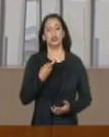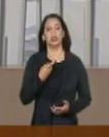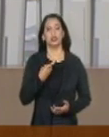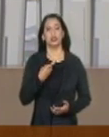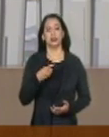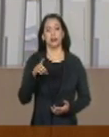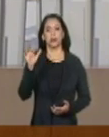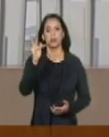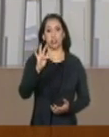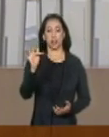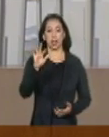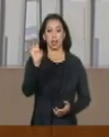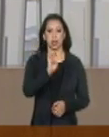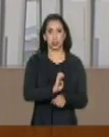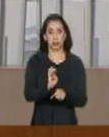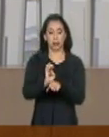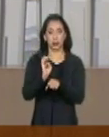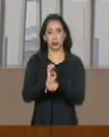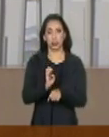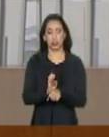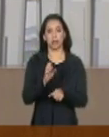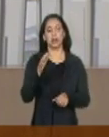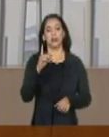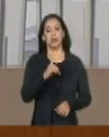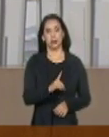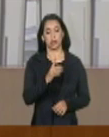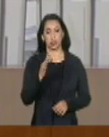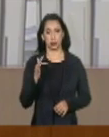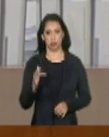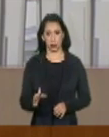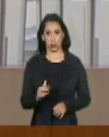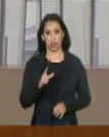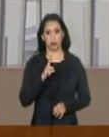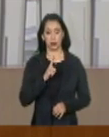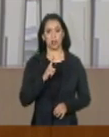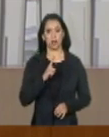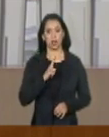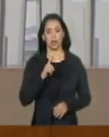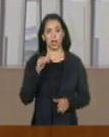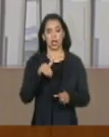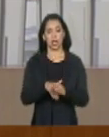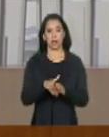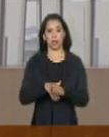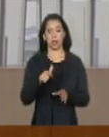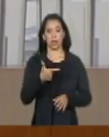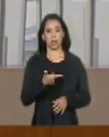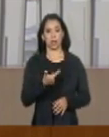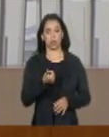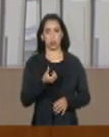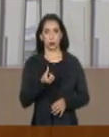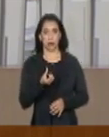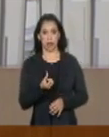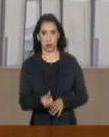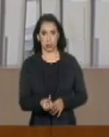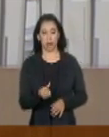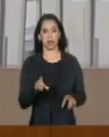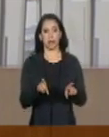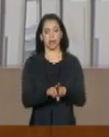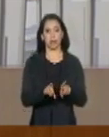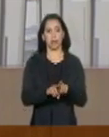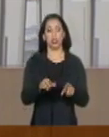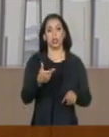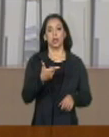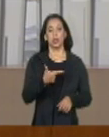deputados estaduais e deputados do Distrito Federal, tanto nas eleições de 2006 como na de 2008,